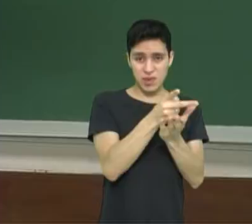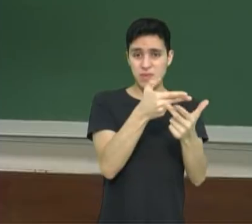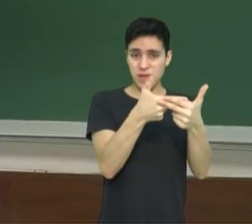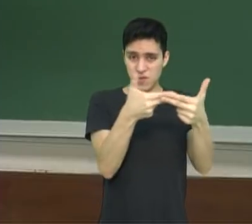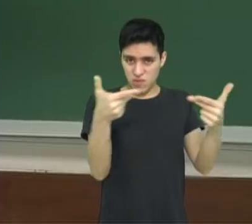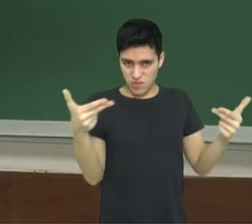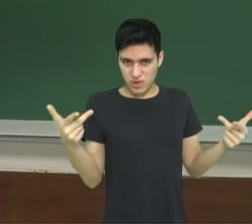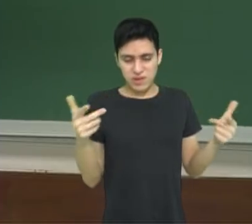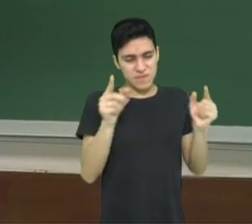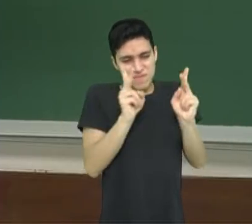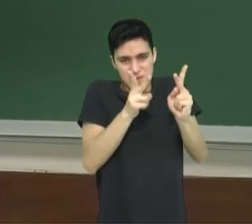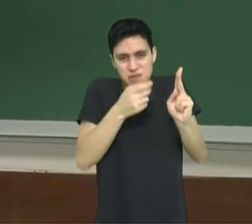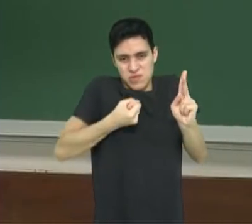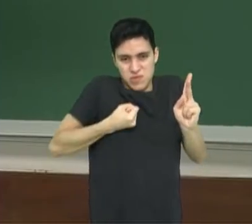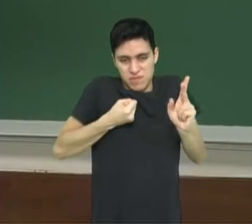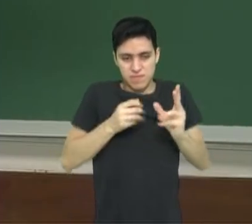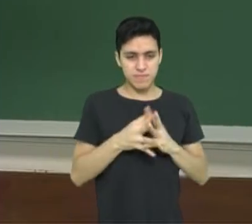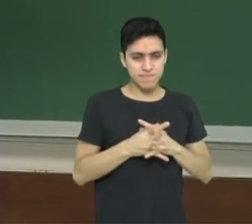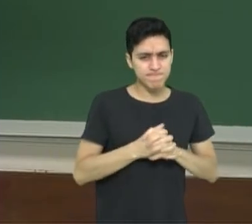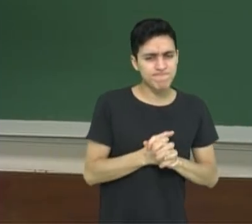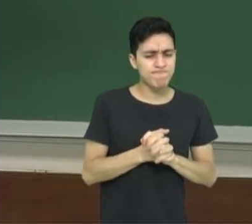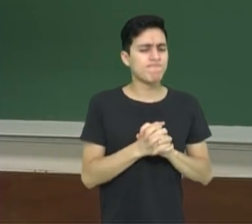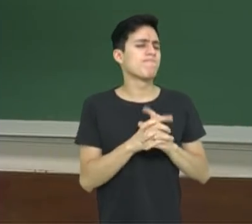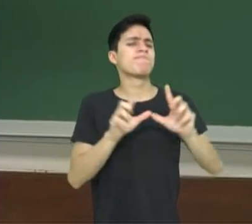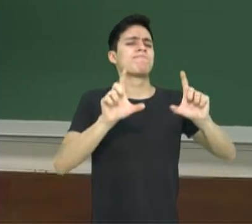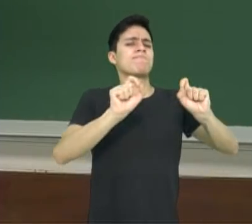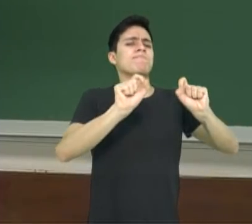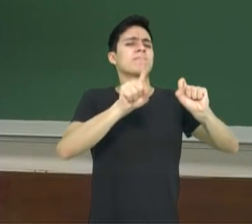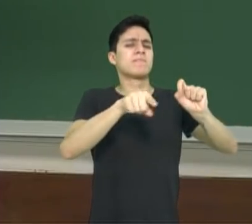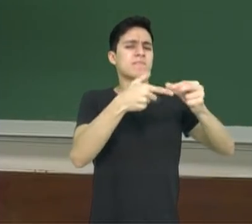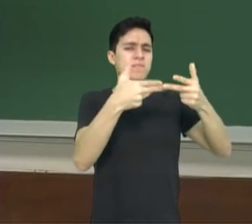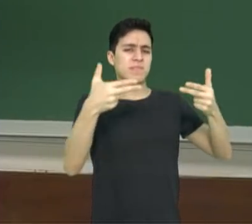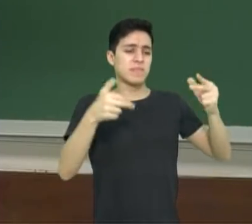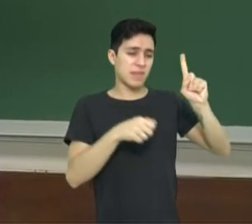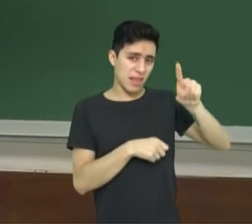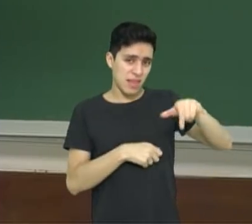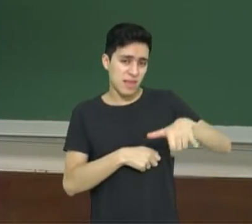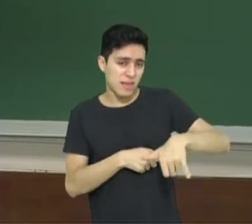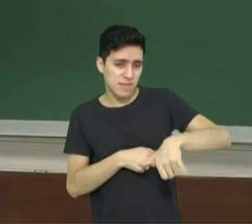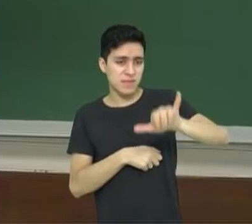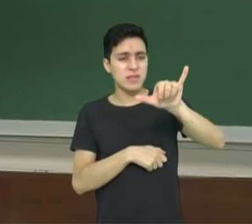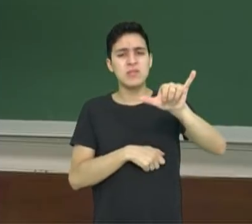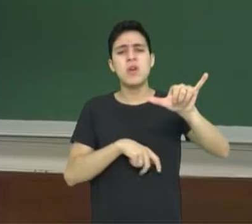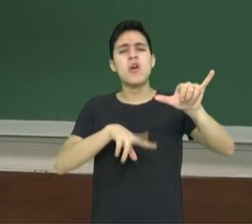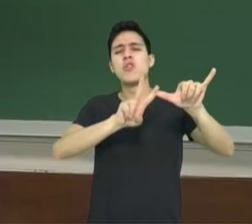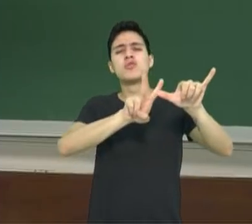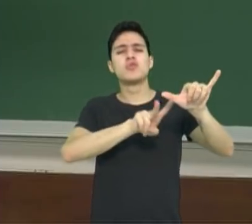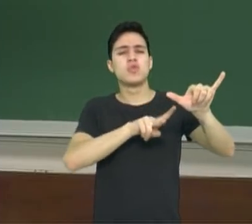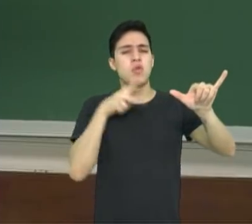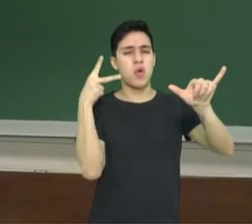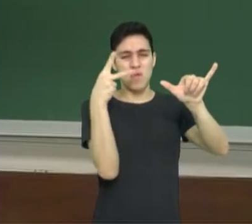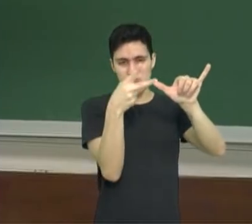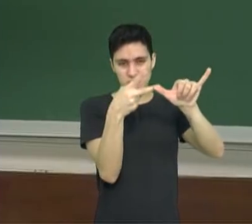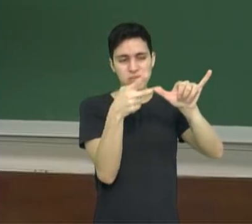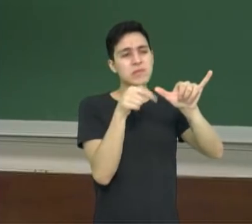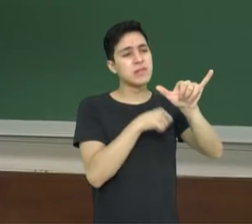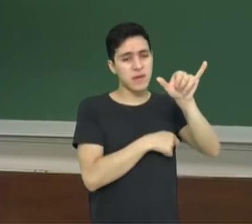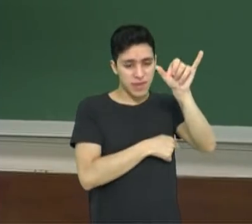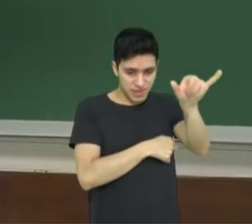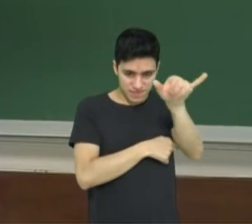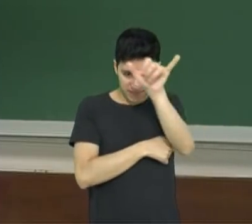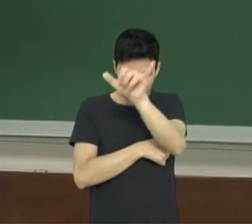coisa, ok? No caso, essa coisa é o y. Então, o dobro de y é 2 vezes